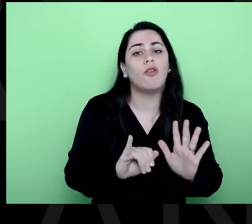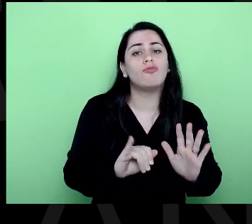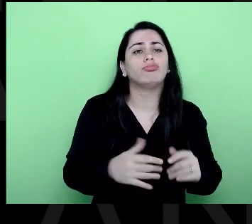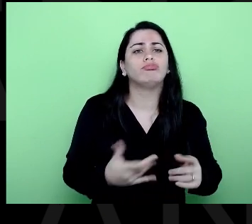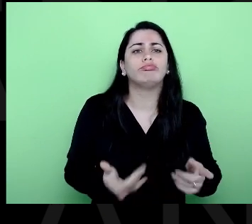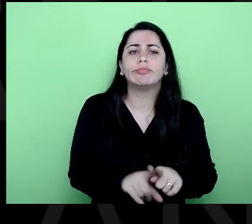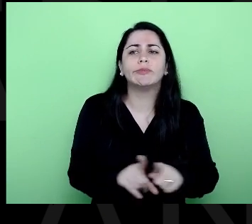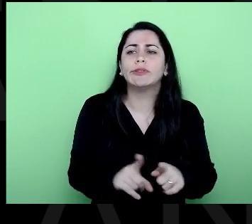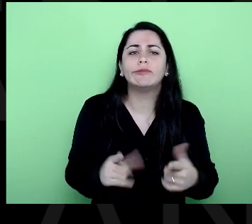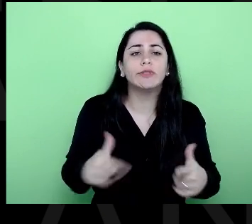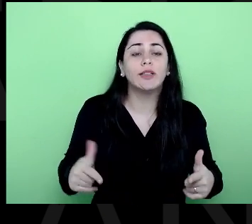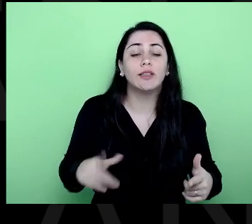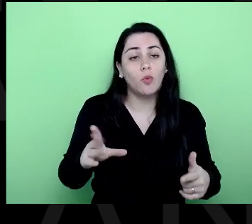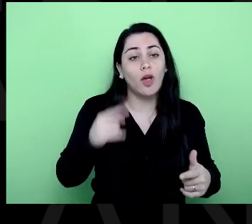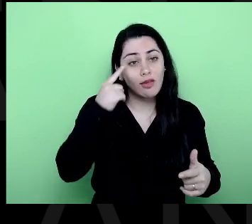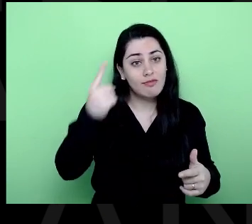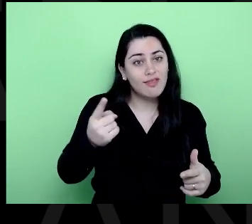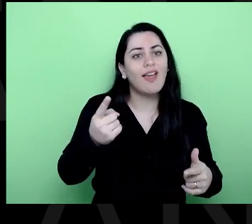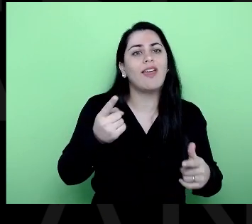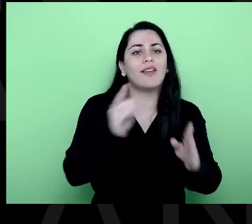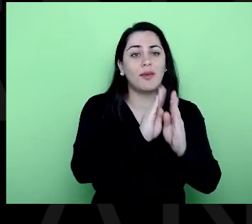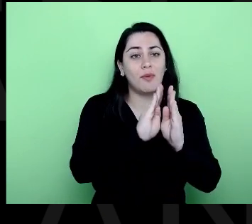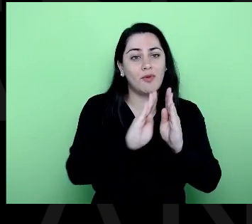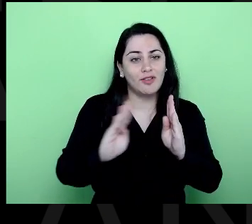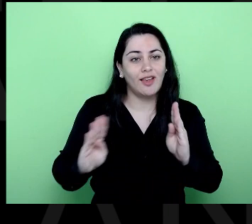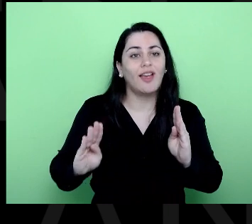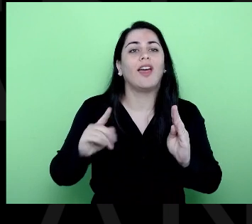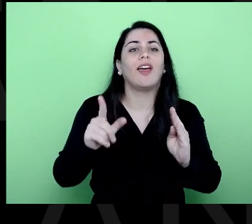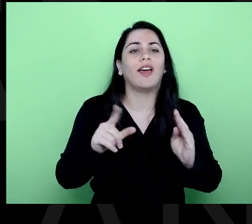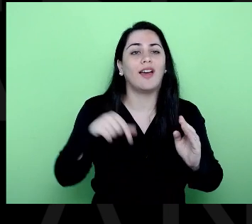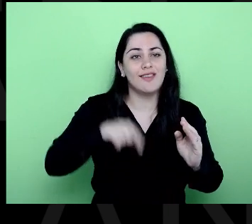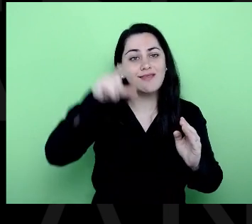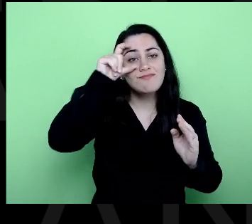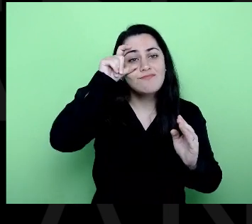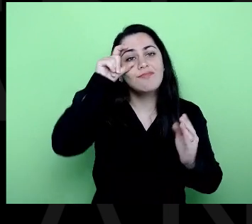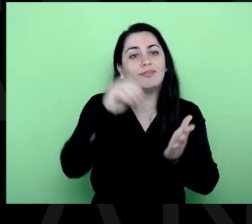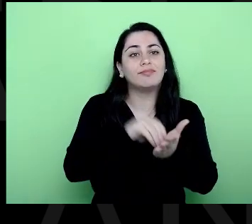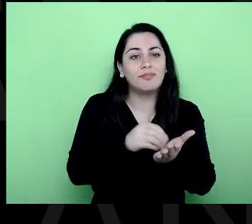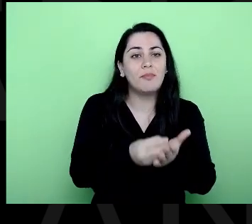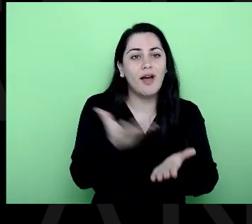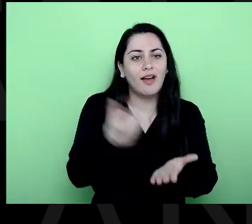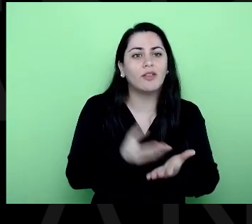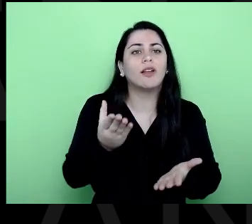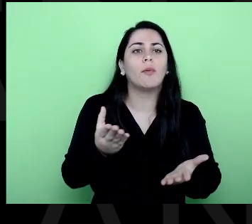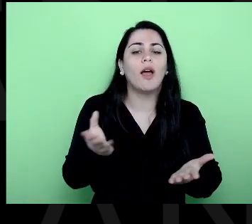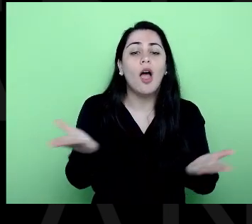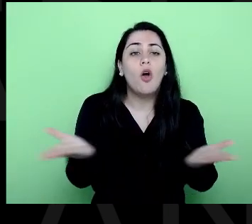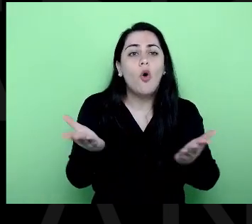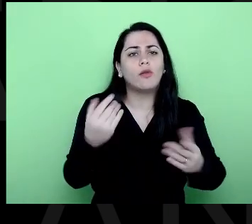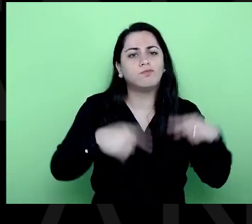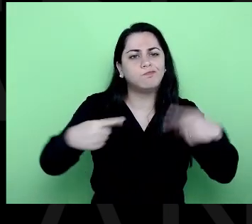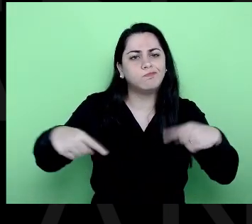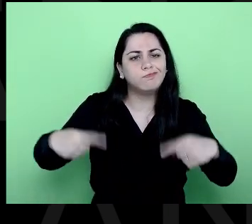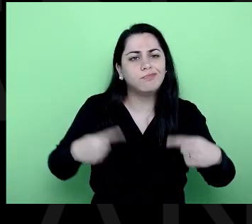de Andrade é maravilhosa, de trazer a gente aqui para falar disso, né? Para trazer esse ofício para um lugar de debate. Porque através